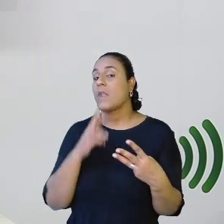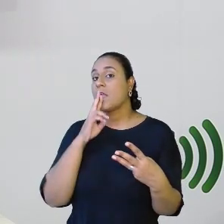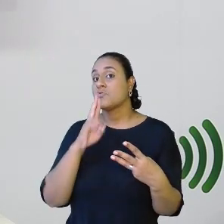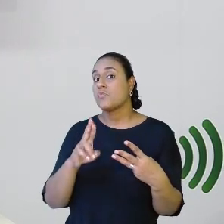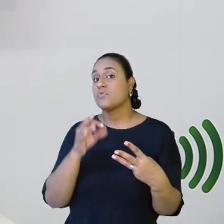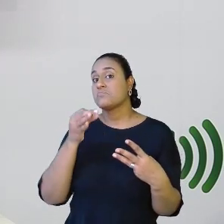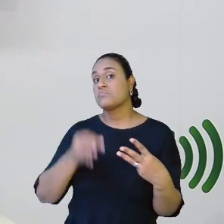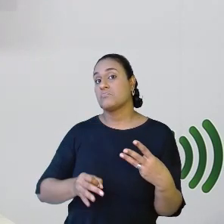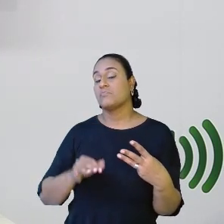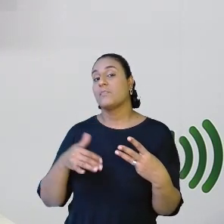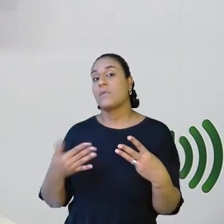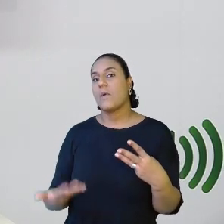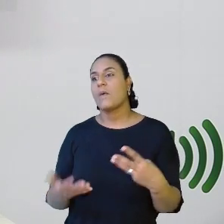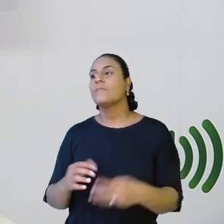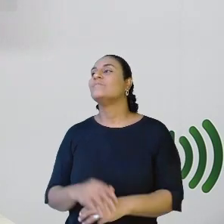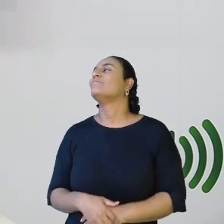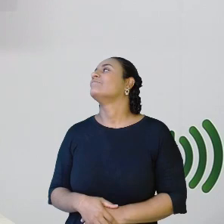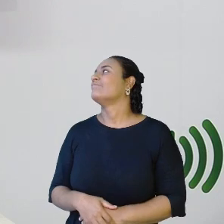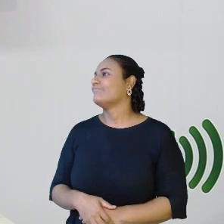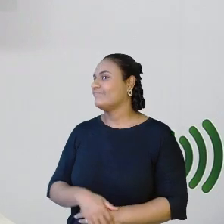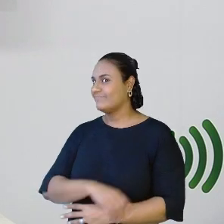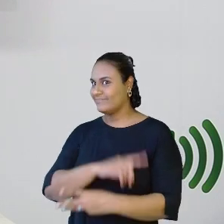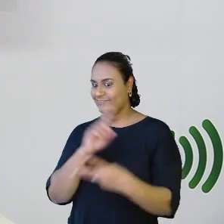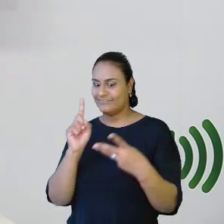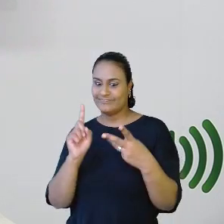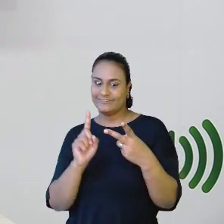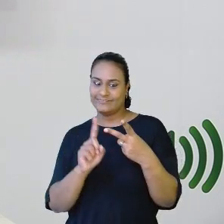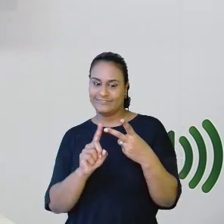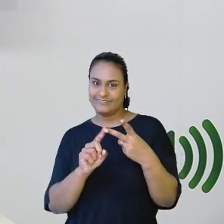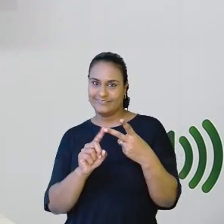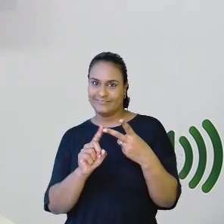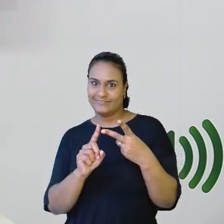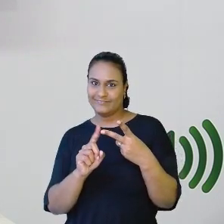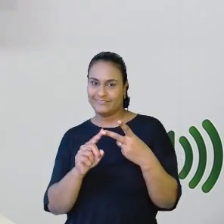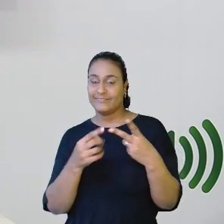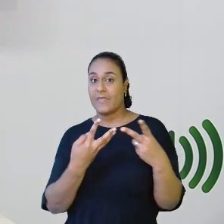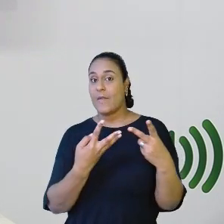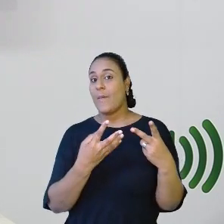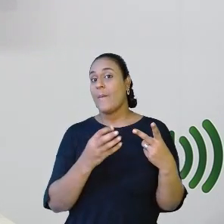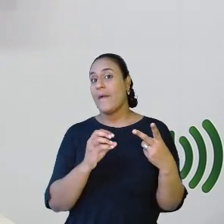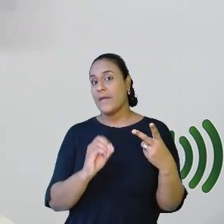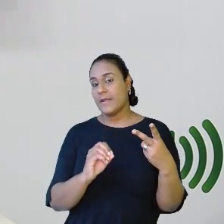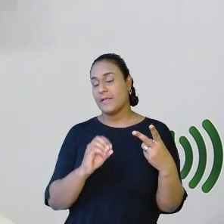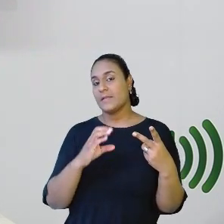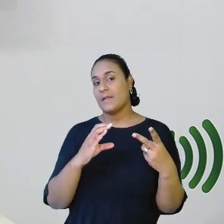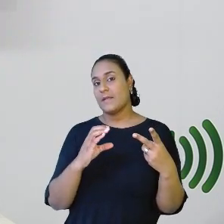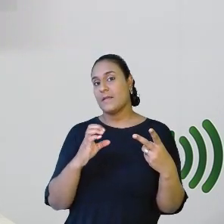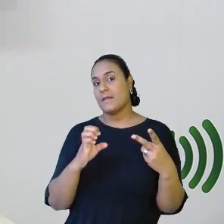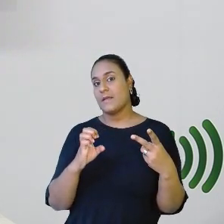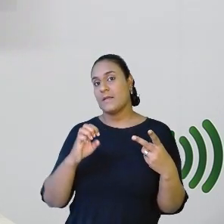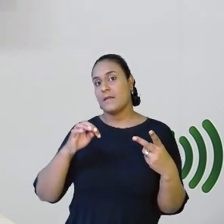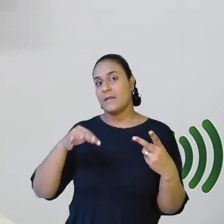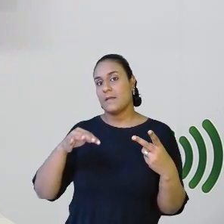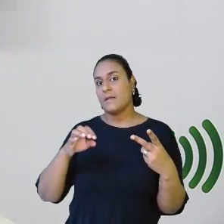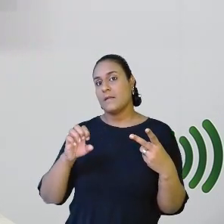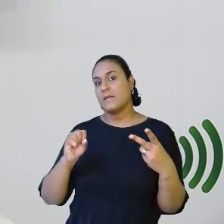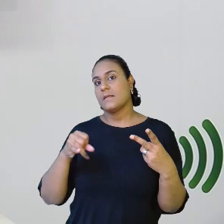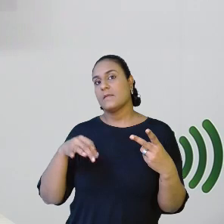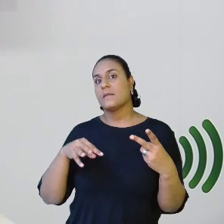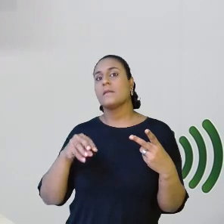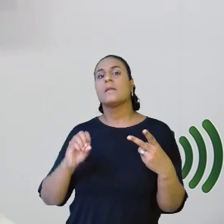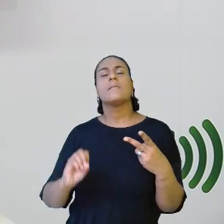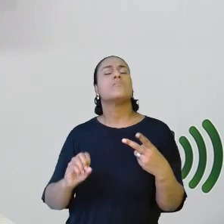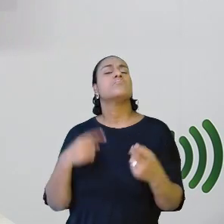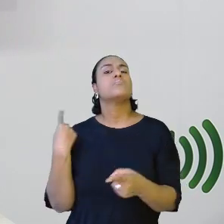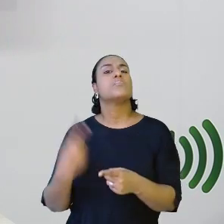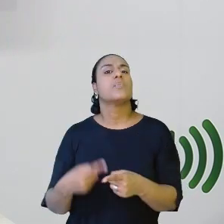conferir? Olha só, 40 centésimos, muito bem. Por que 40 centésimos? Porque